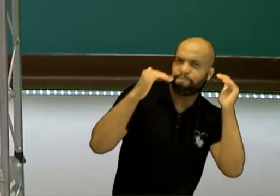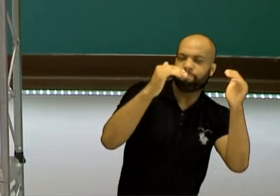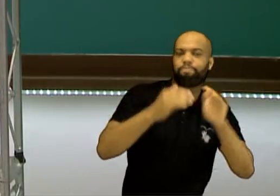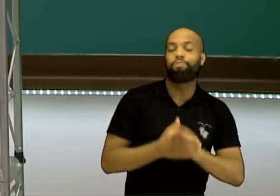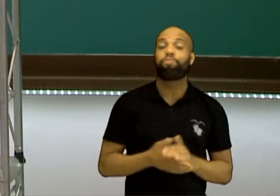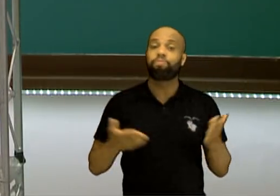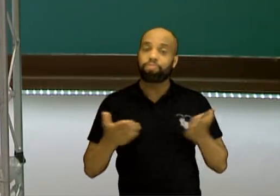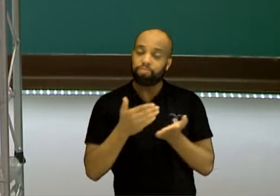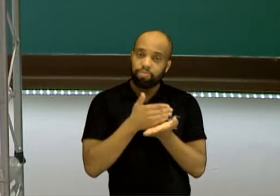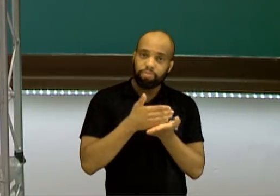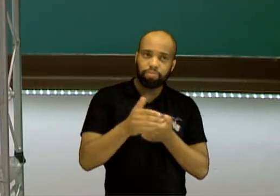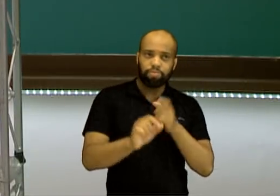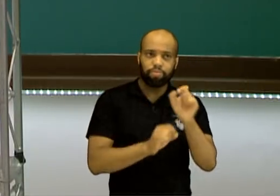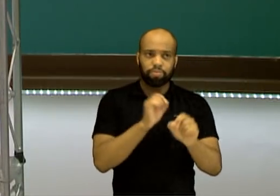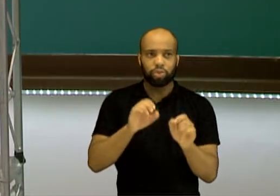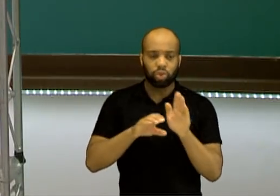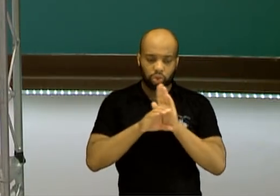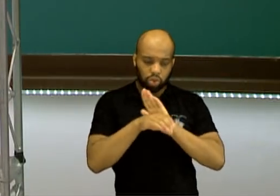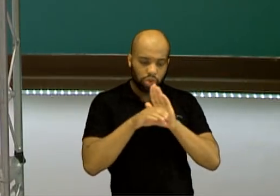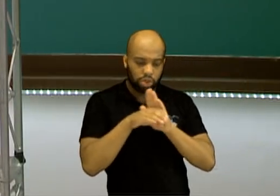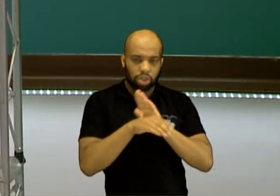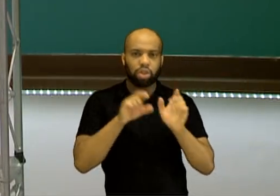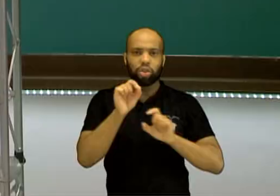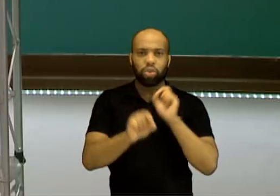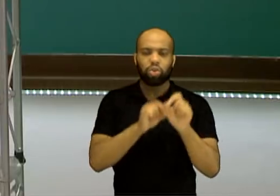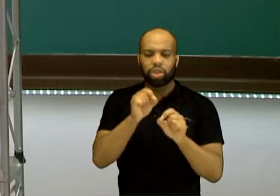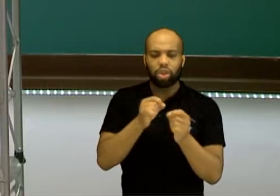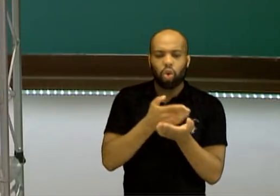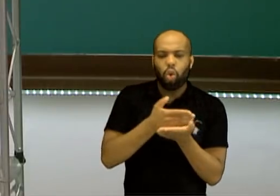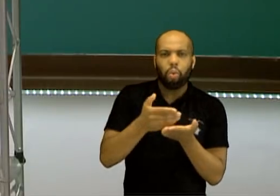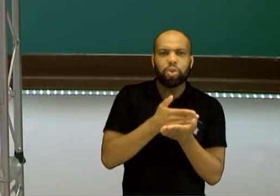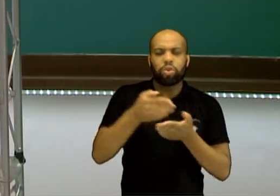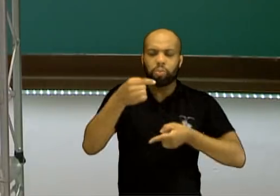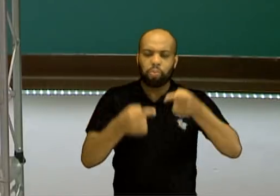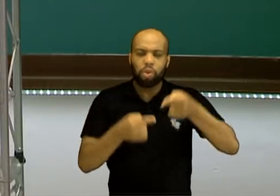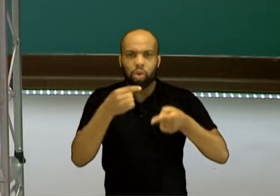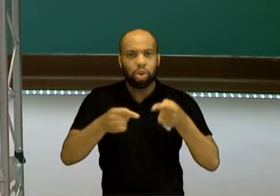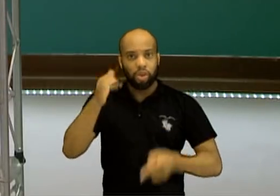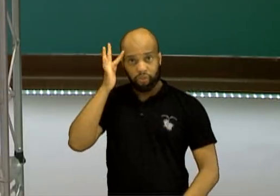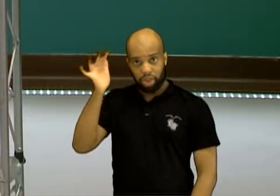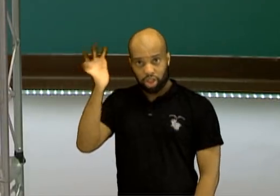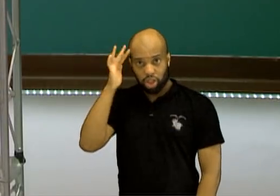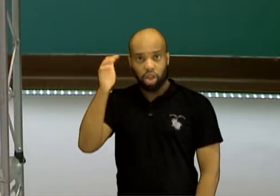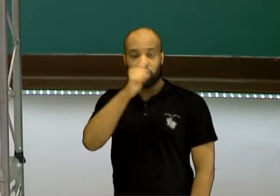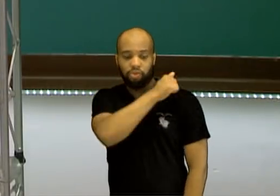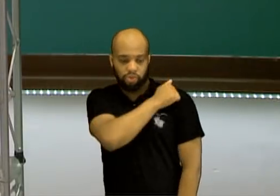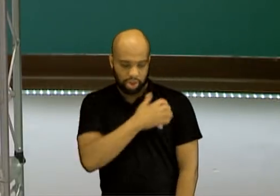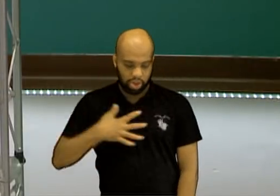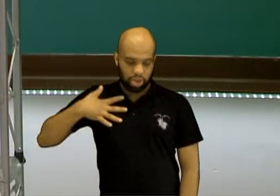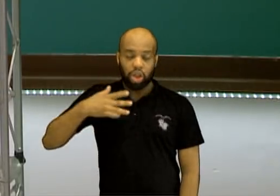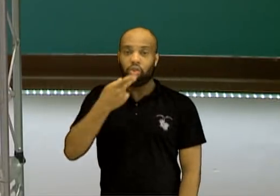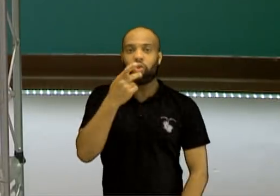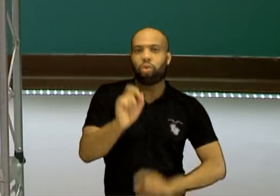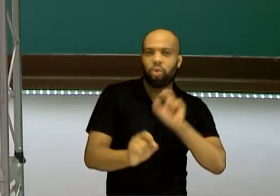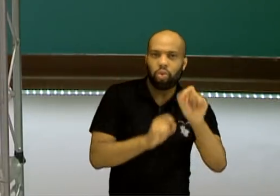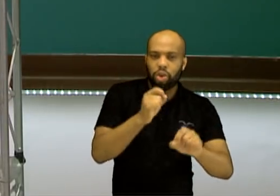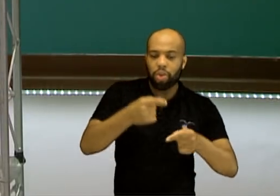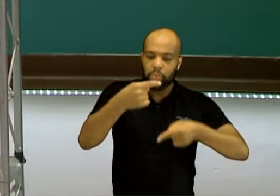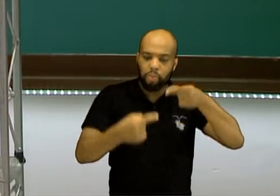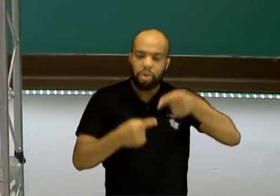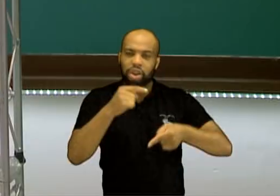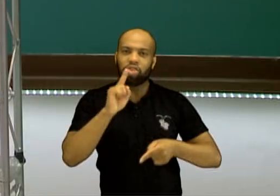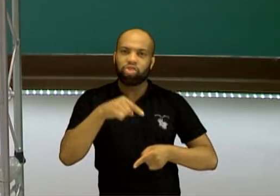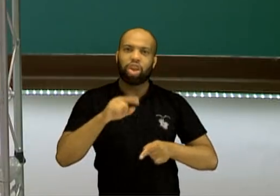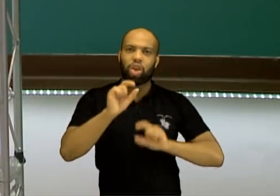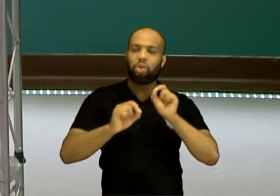um conceito, a origem da política, O filósofo grego Aristóteles dá a seguinte definição: a política é a